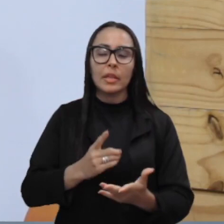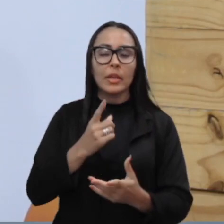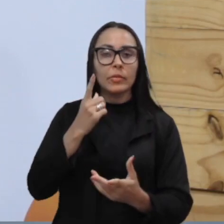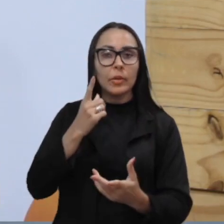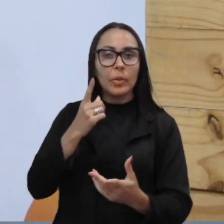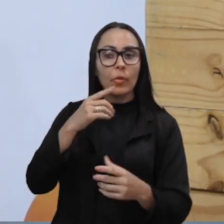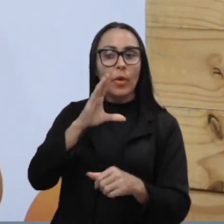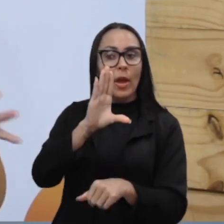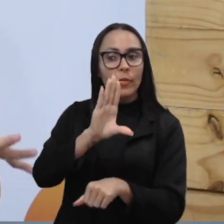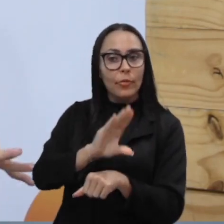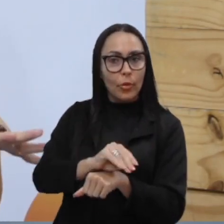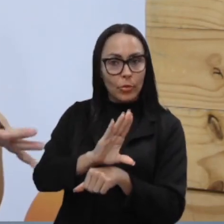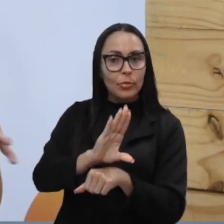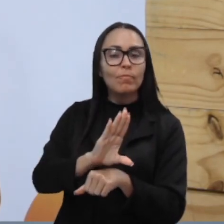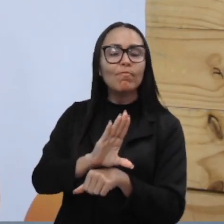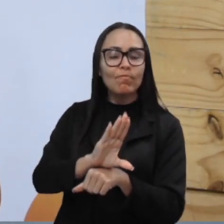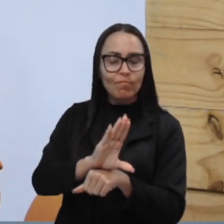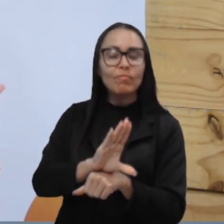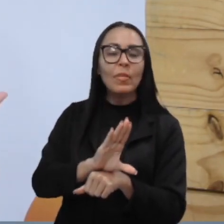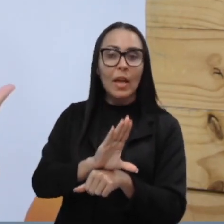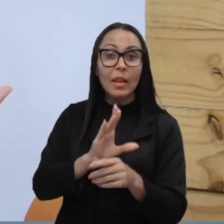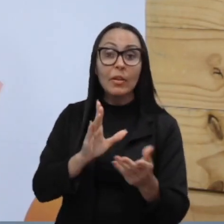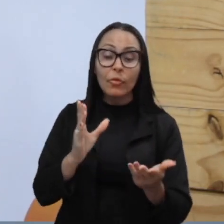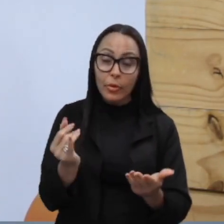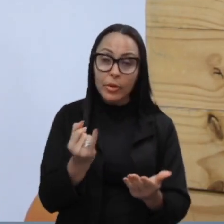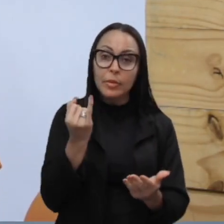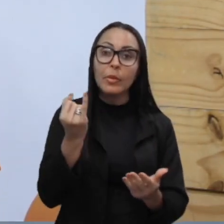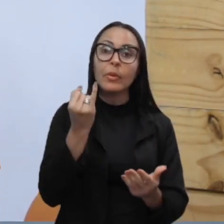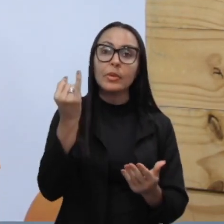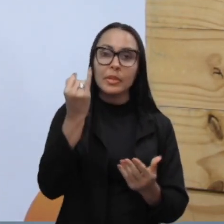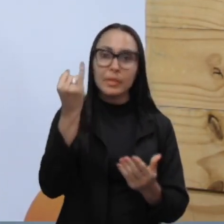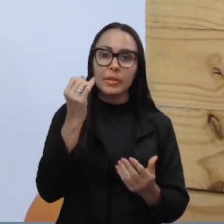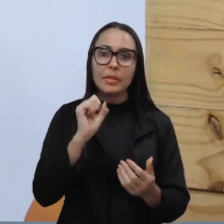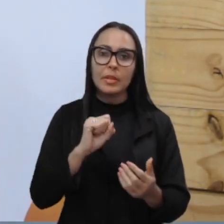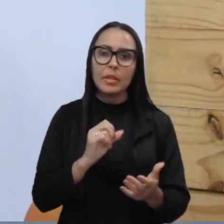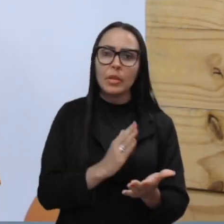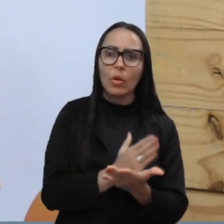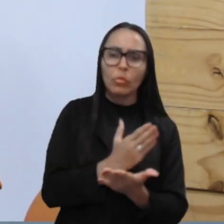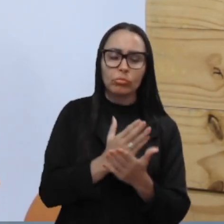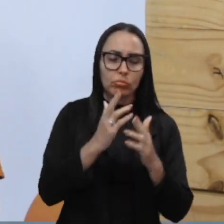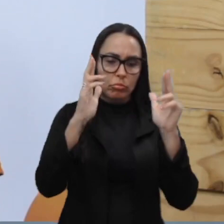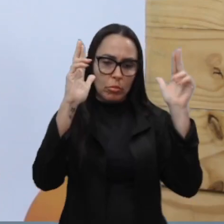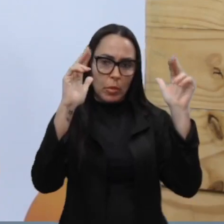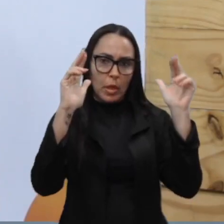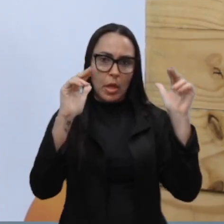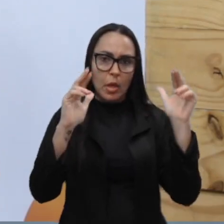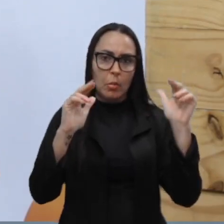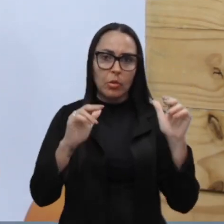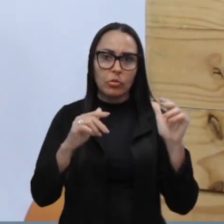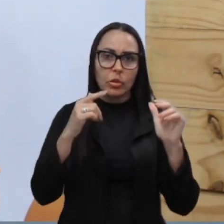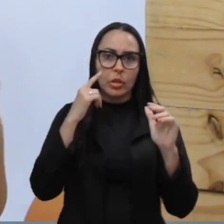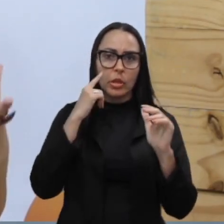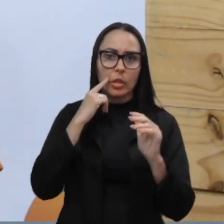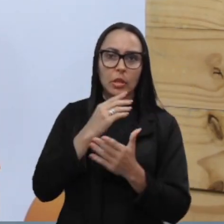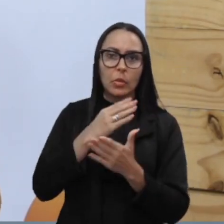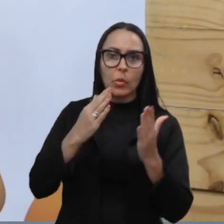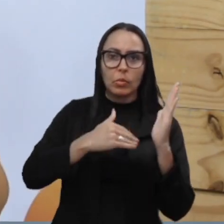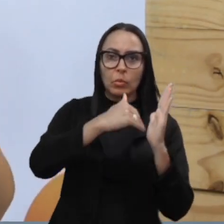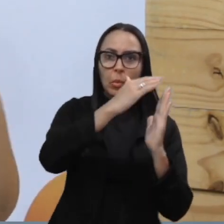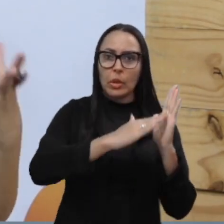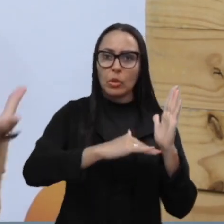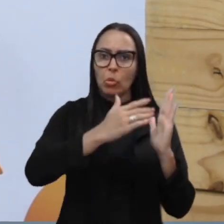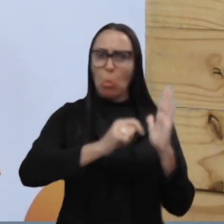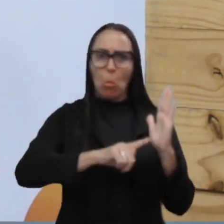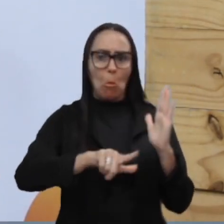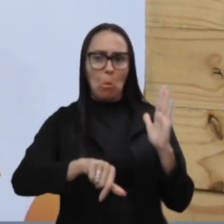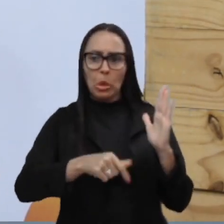fotografia. A invenção da fotografia ela foi tão importante que alguns temas que não eram colocados nas pinturas, nas